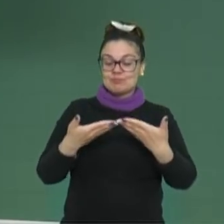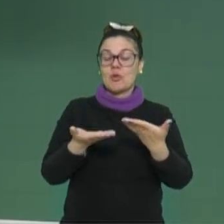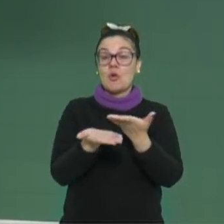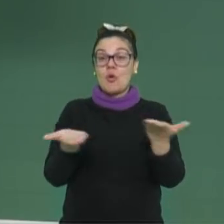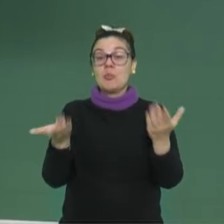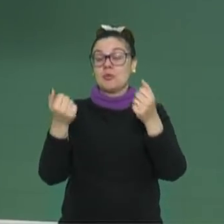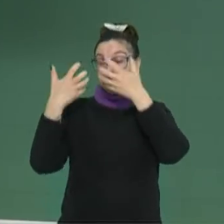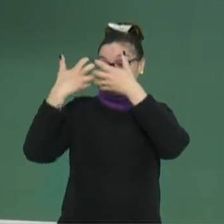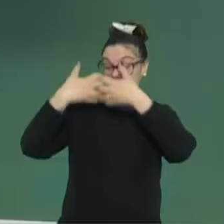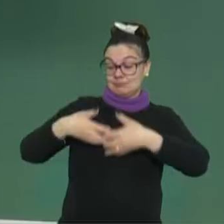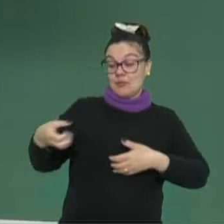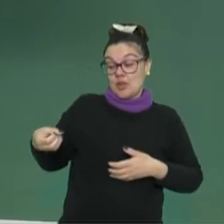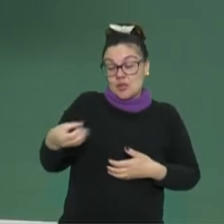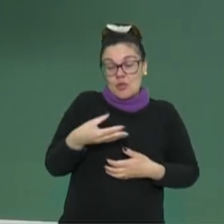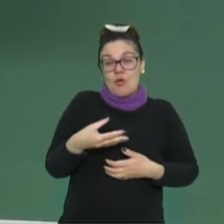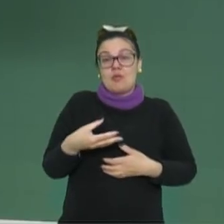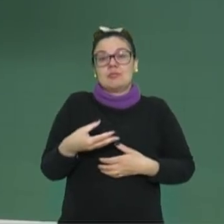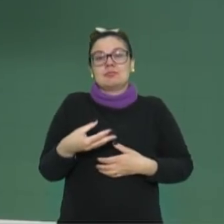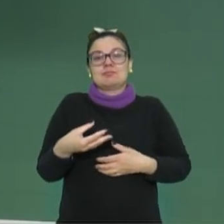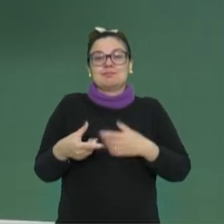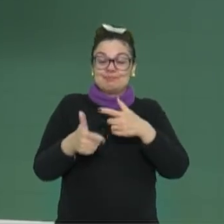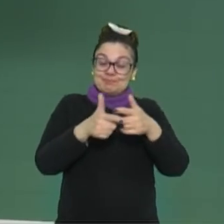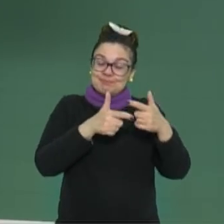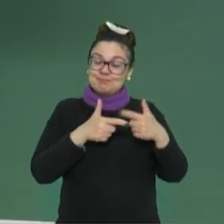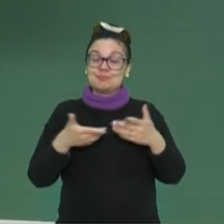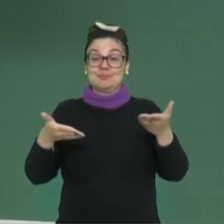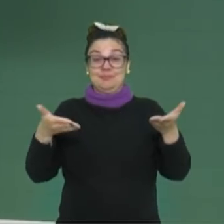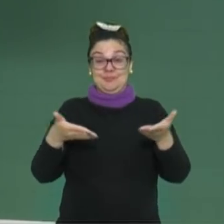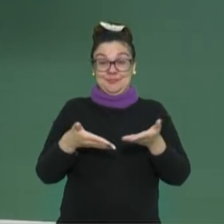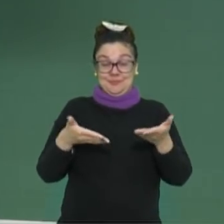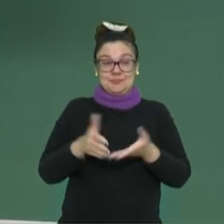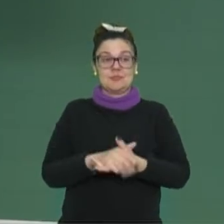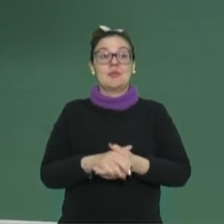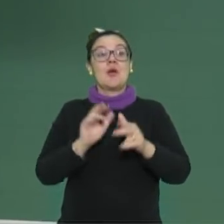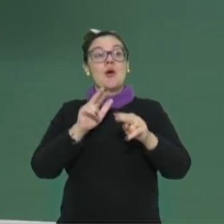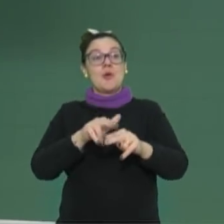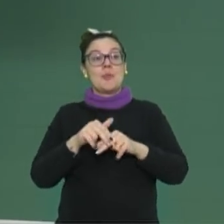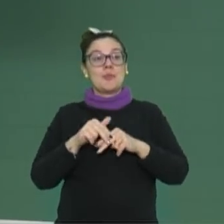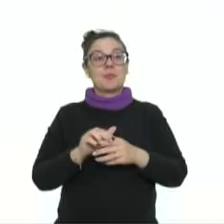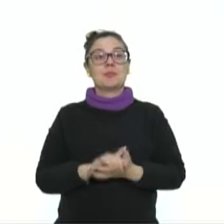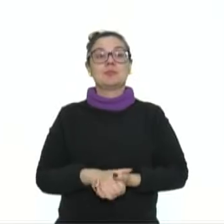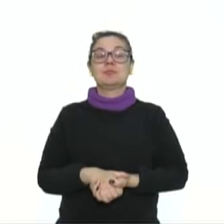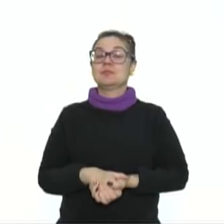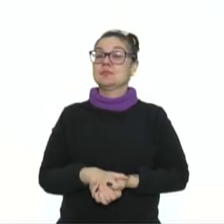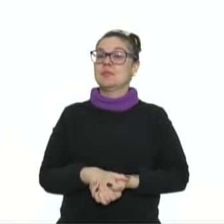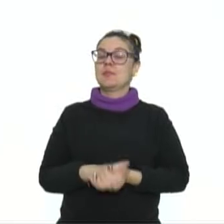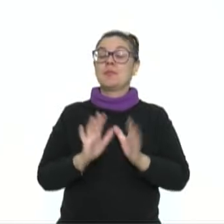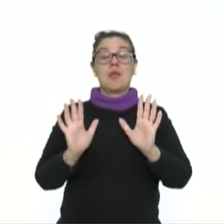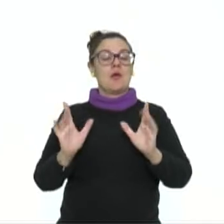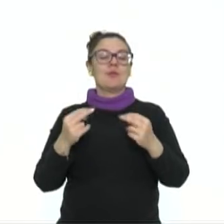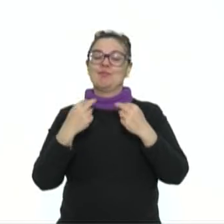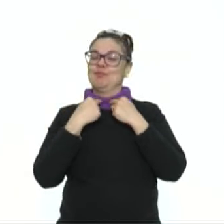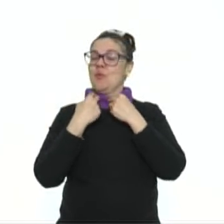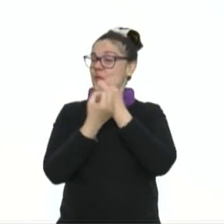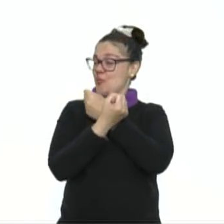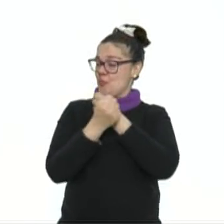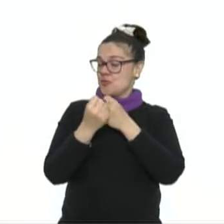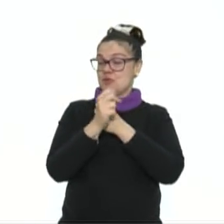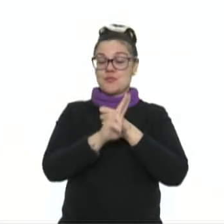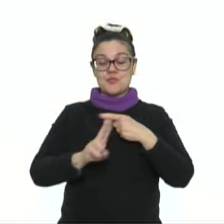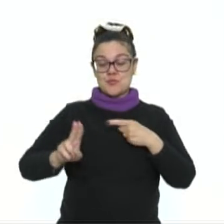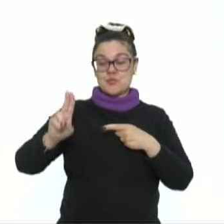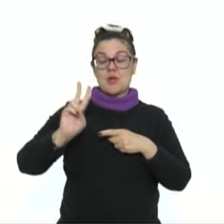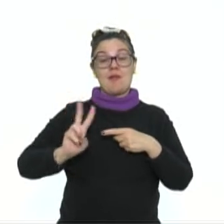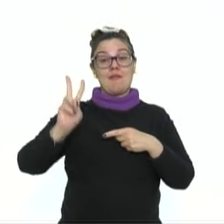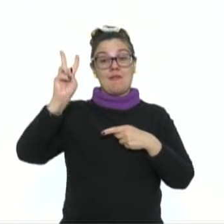pensar novas respostas para as questões que surgiram nos tempos atuais. Por isso, para ele, não é possível usar os mesmos valores